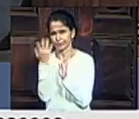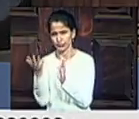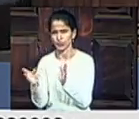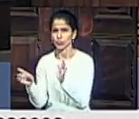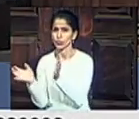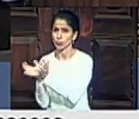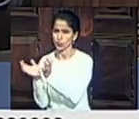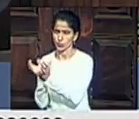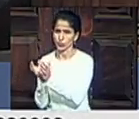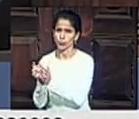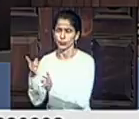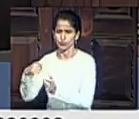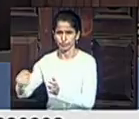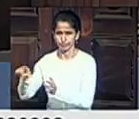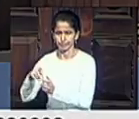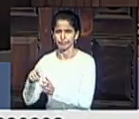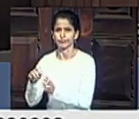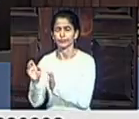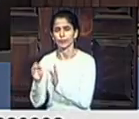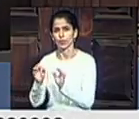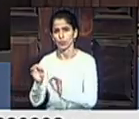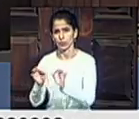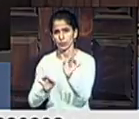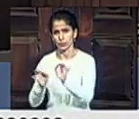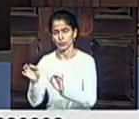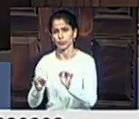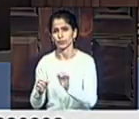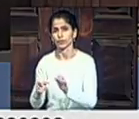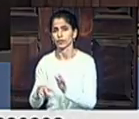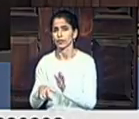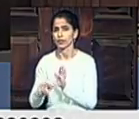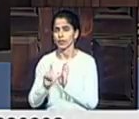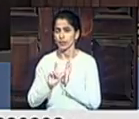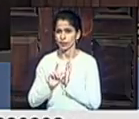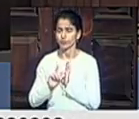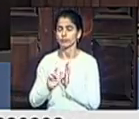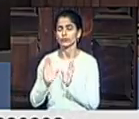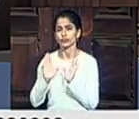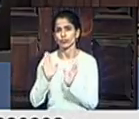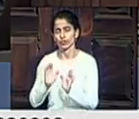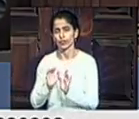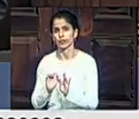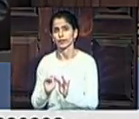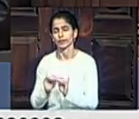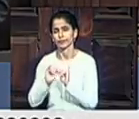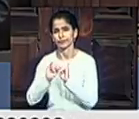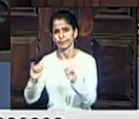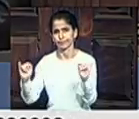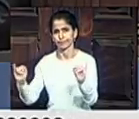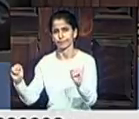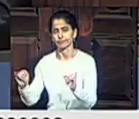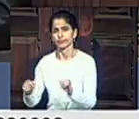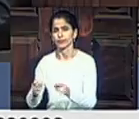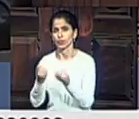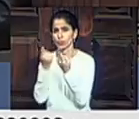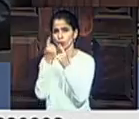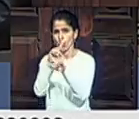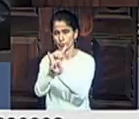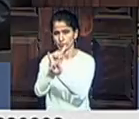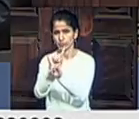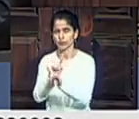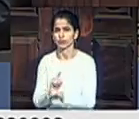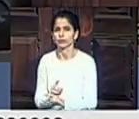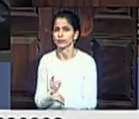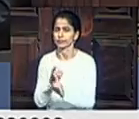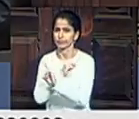bancada, que diz respeito a esse projeto, mas nós antecipadamente queremos quero informar que votarei contrário a